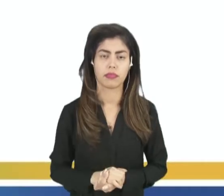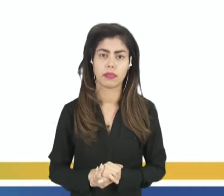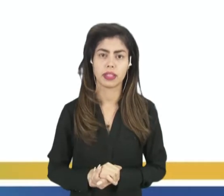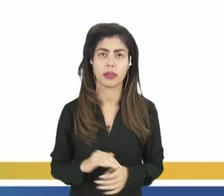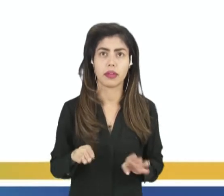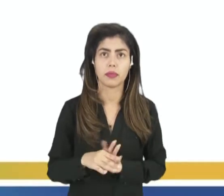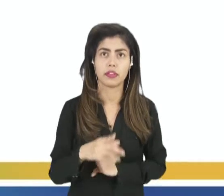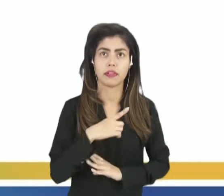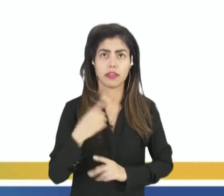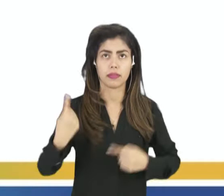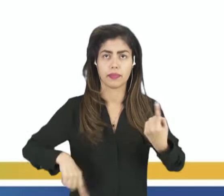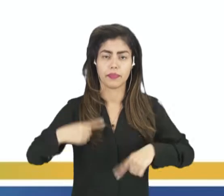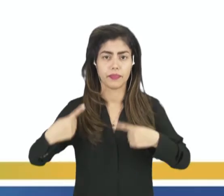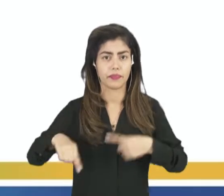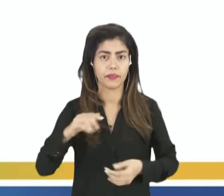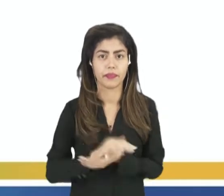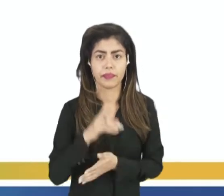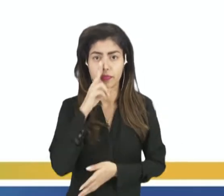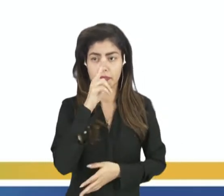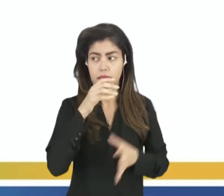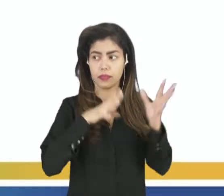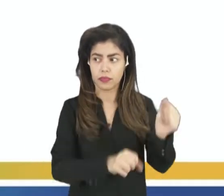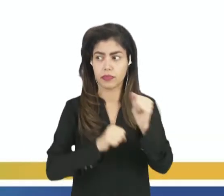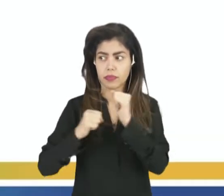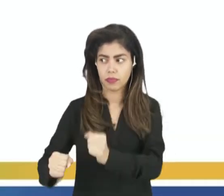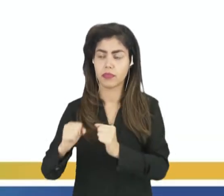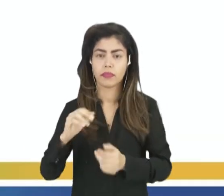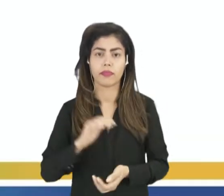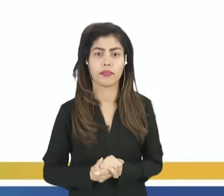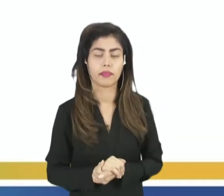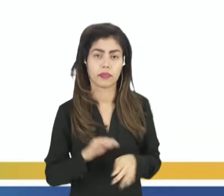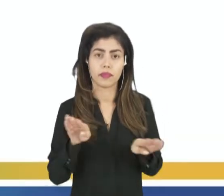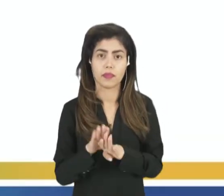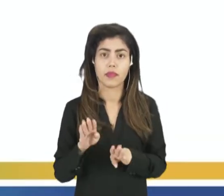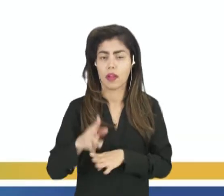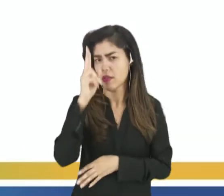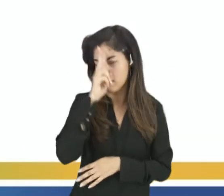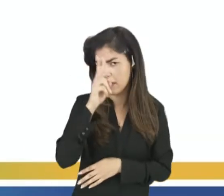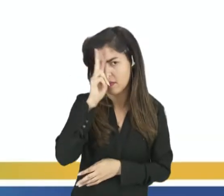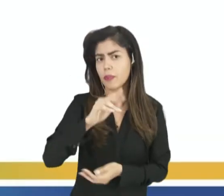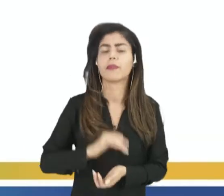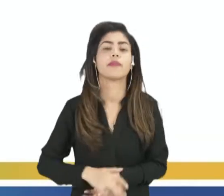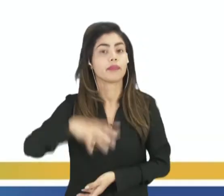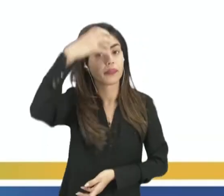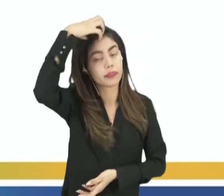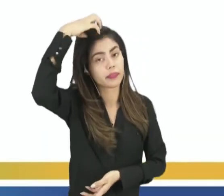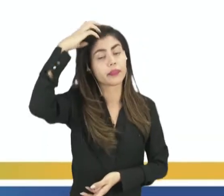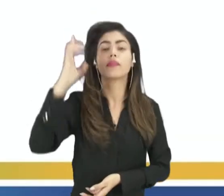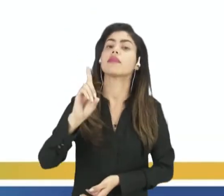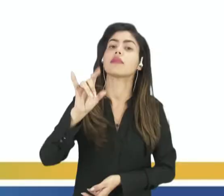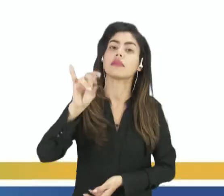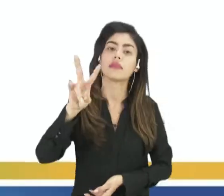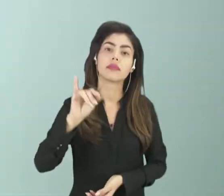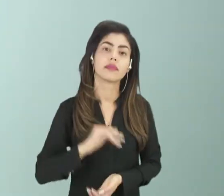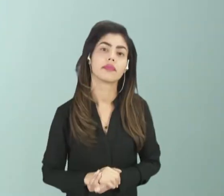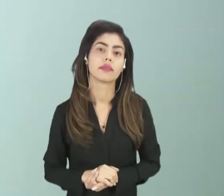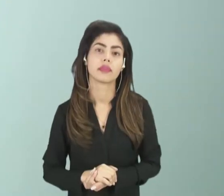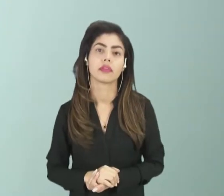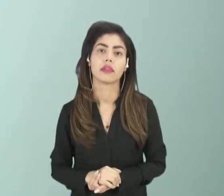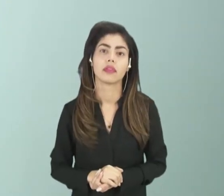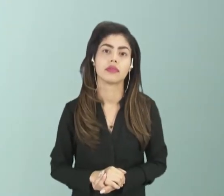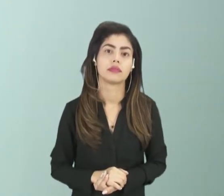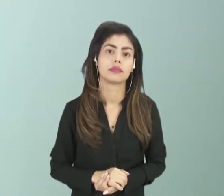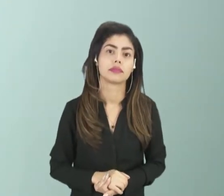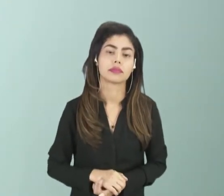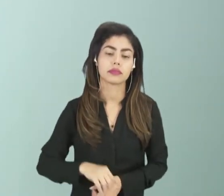do poder político. O poder emana. Lembra o rei Davi, por exemplo, na tradição judaico-cristã, que unge